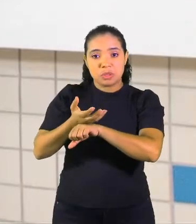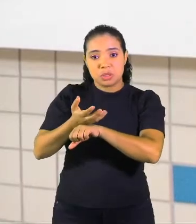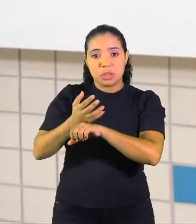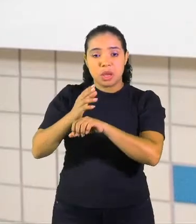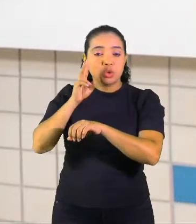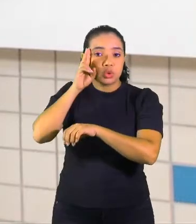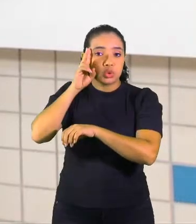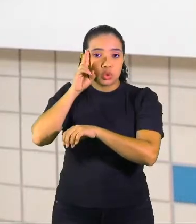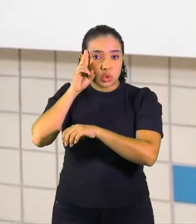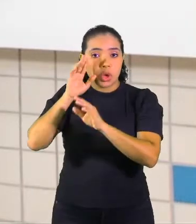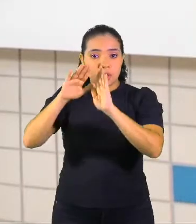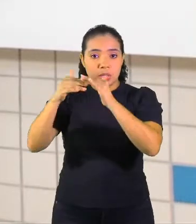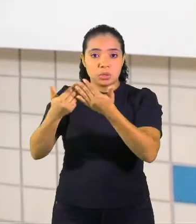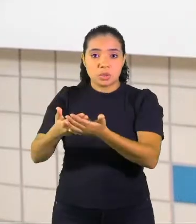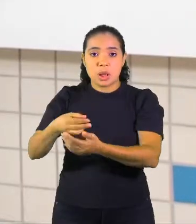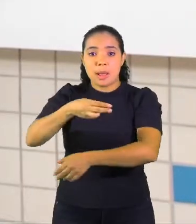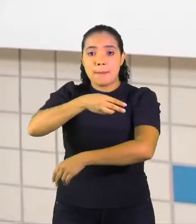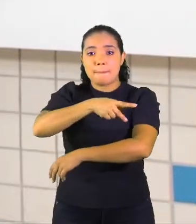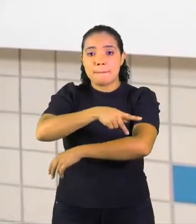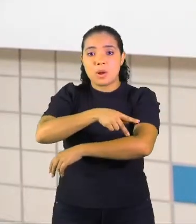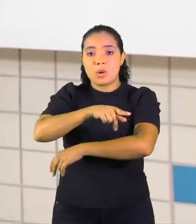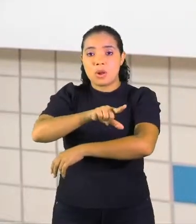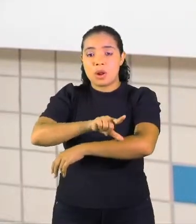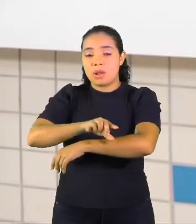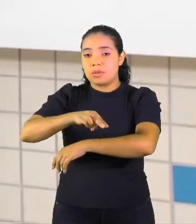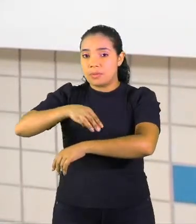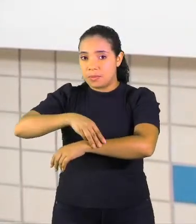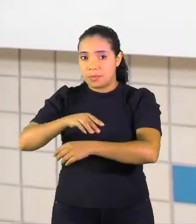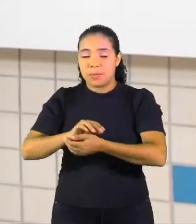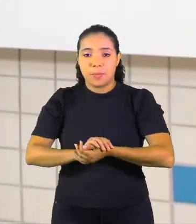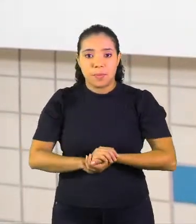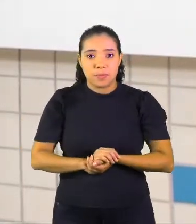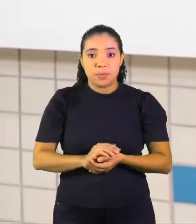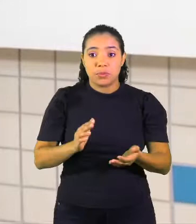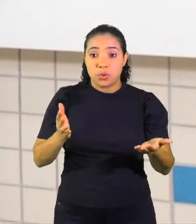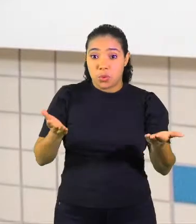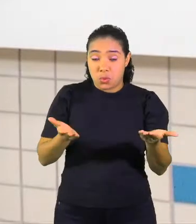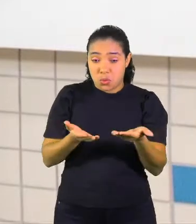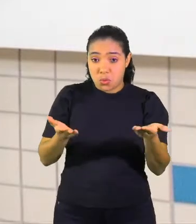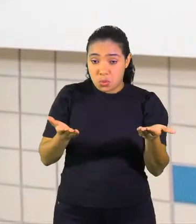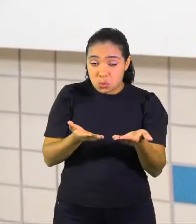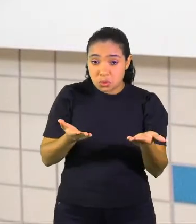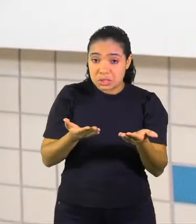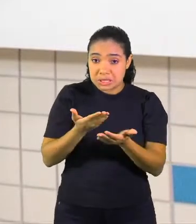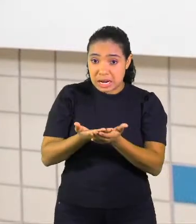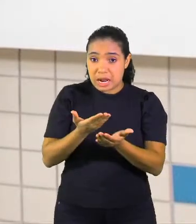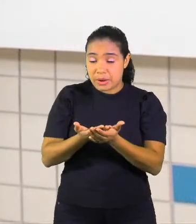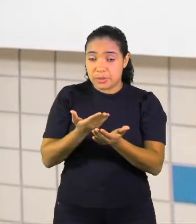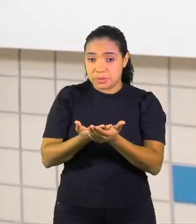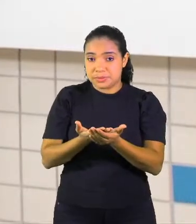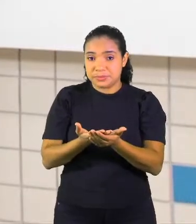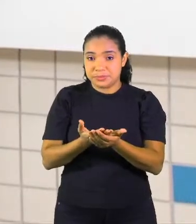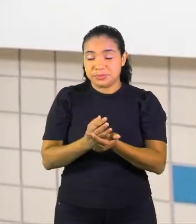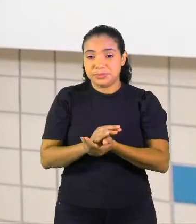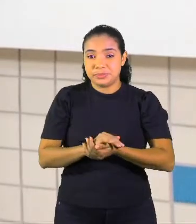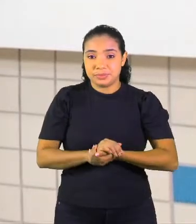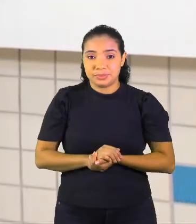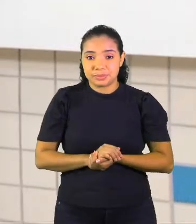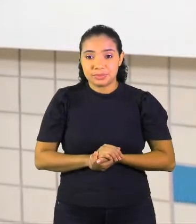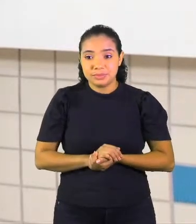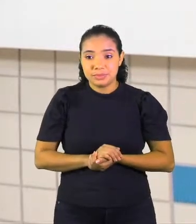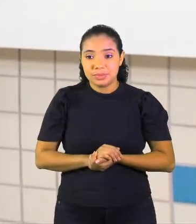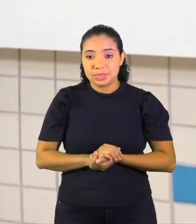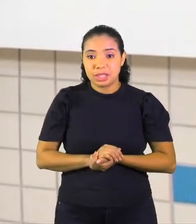Macalão. Nosso componente curricular hoje, História. Nossa aula de hoje, nosso